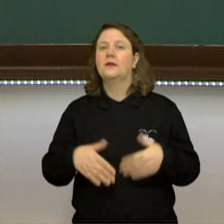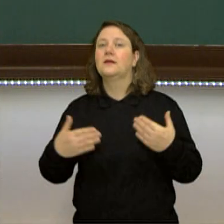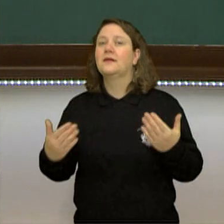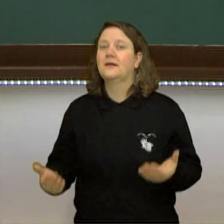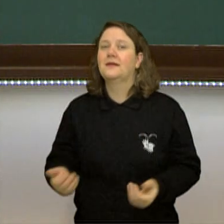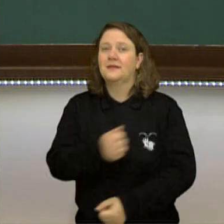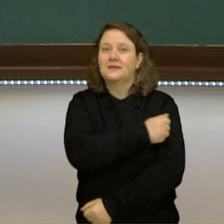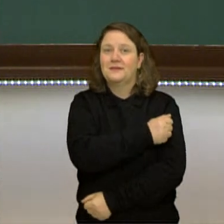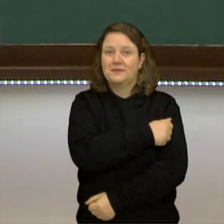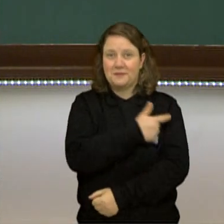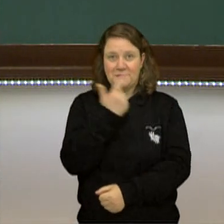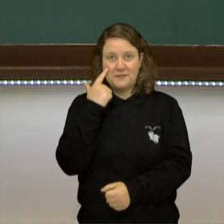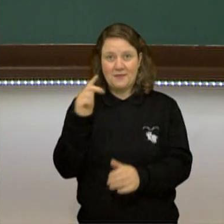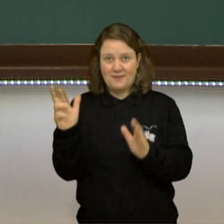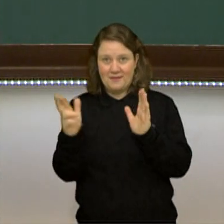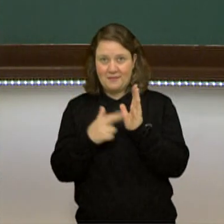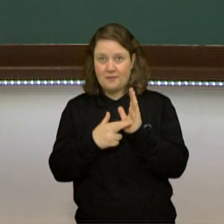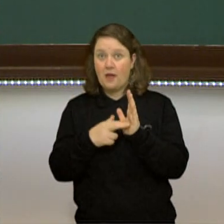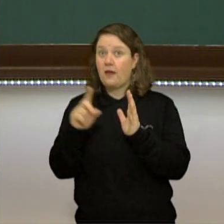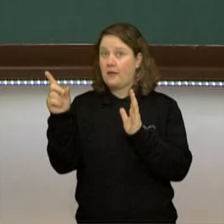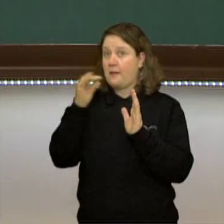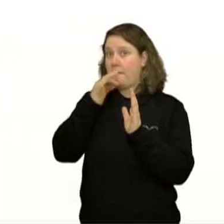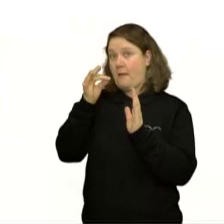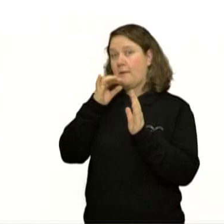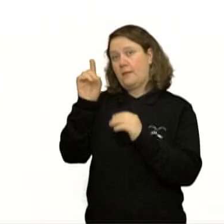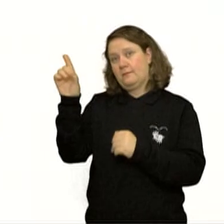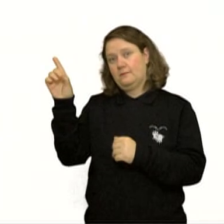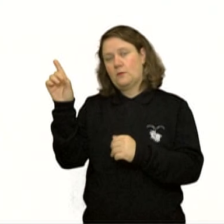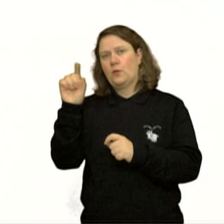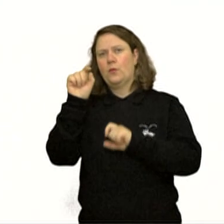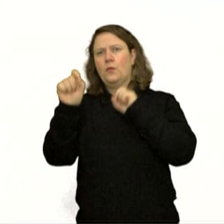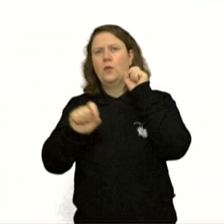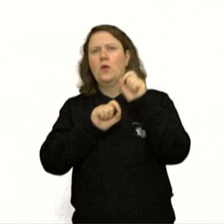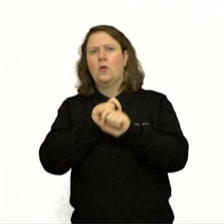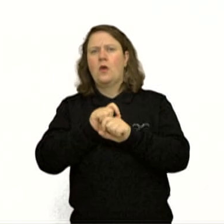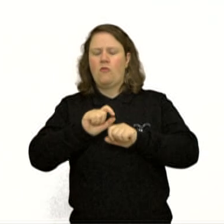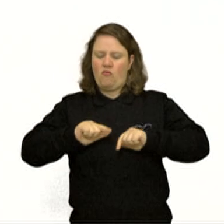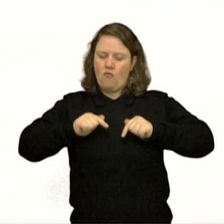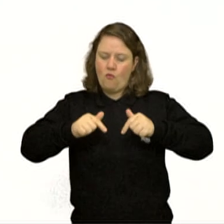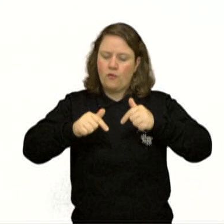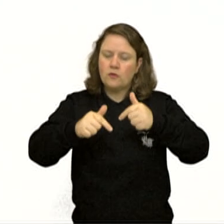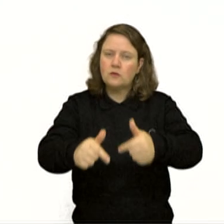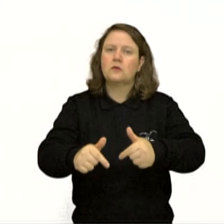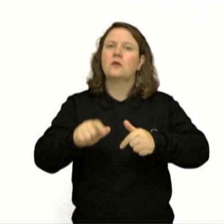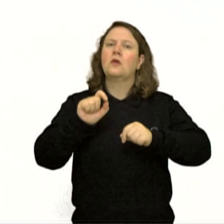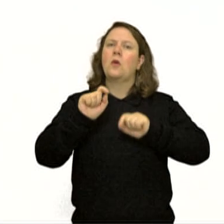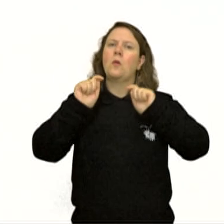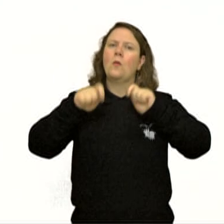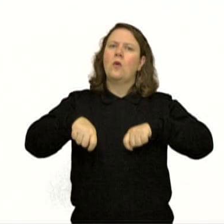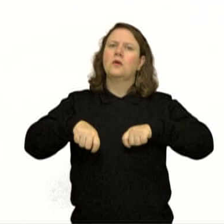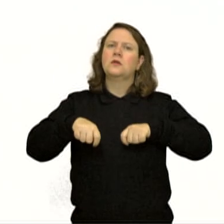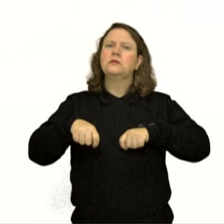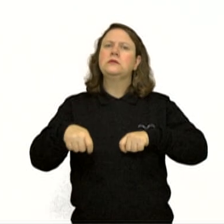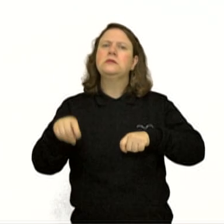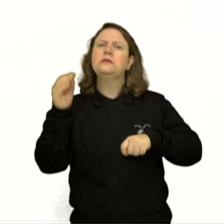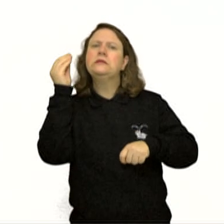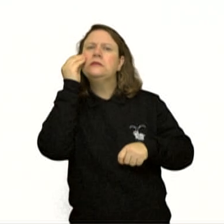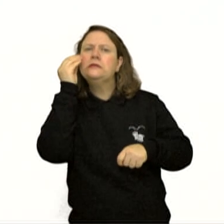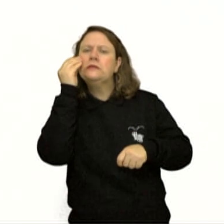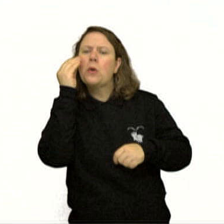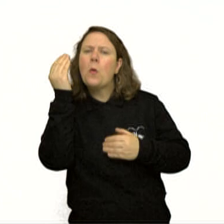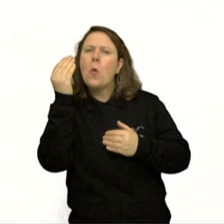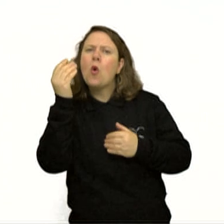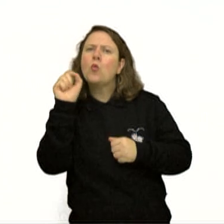Então, alunos, conseguiram responder? Aqui está a minha sugestão de resposta sobre quais ações tomadas por Khrushchev colocaram em teste a